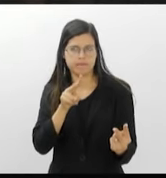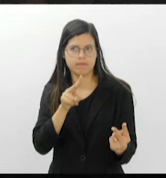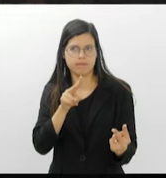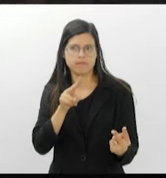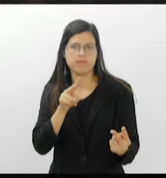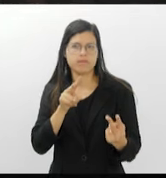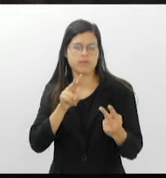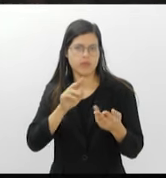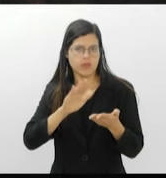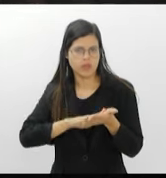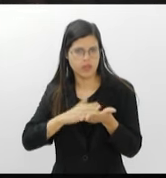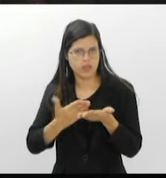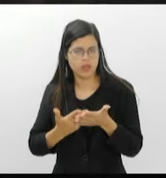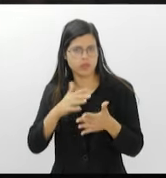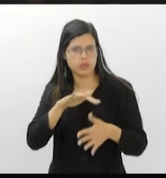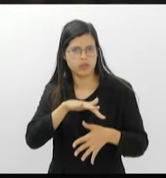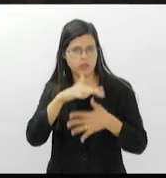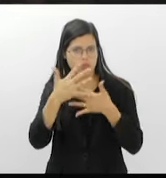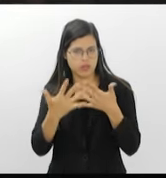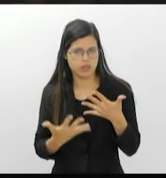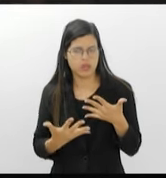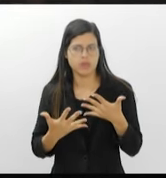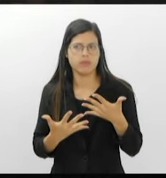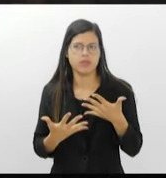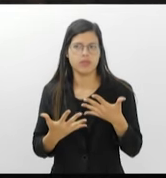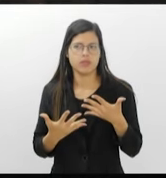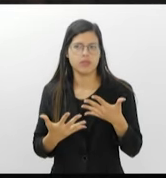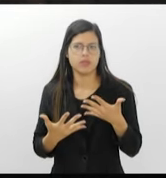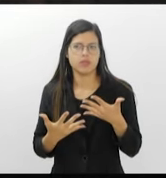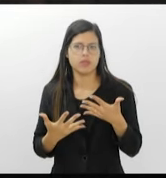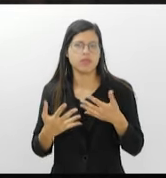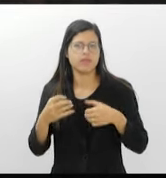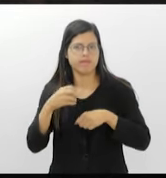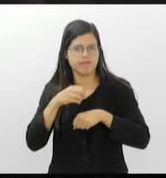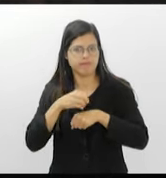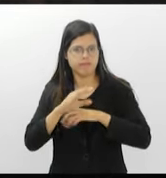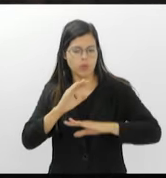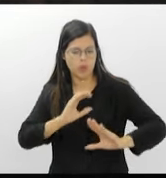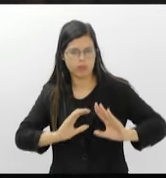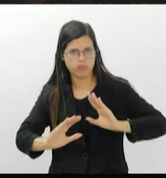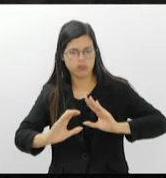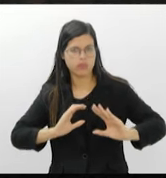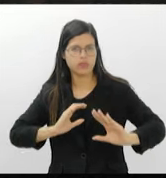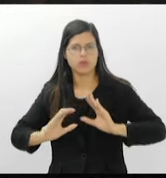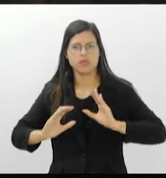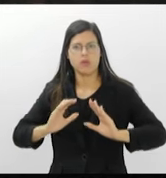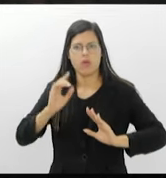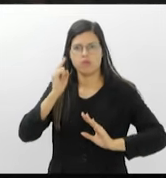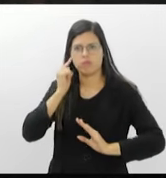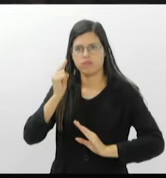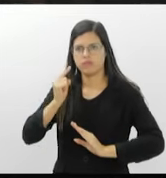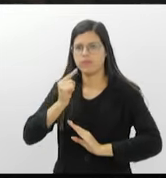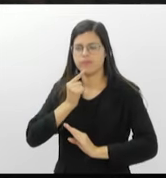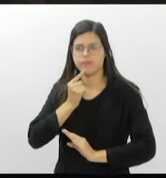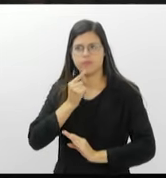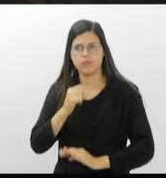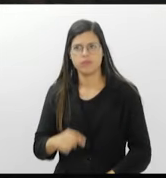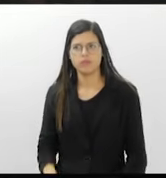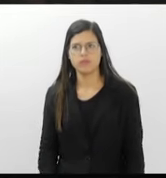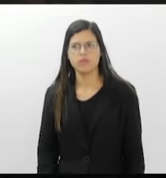senhora intérprete da língua de Libras, que leva a nossa voz aos deficientes